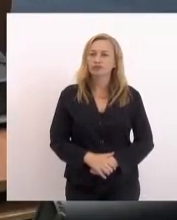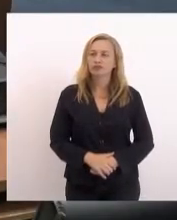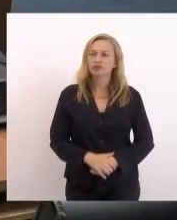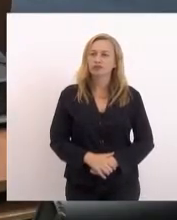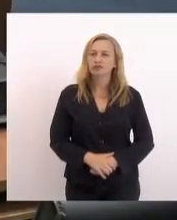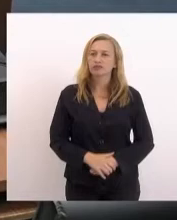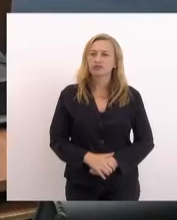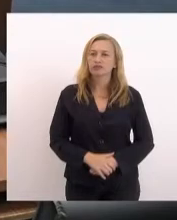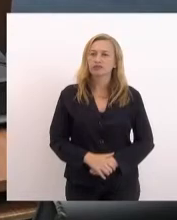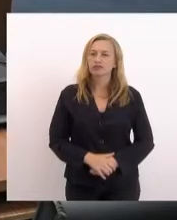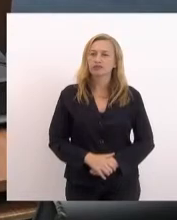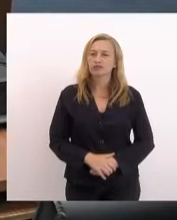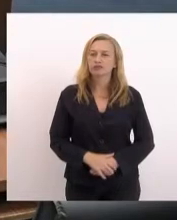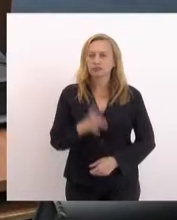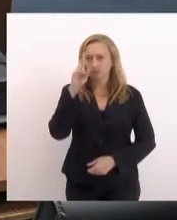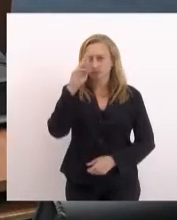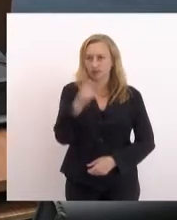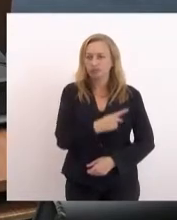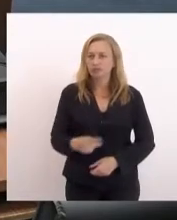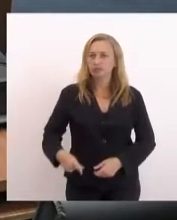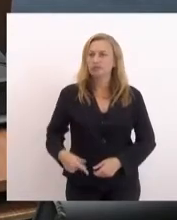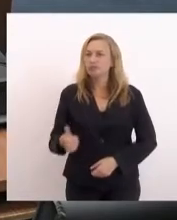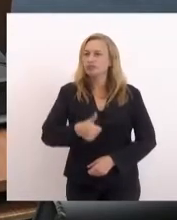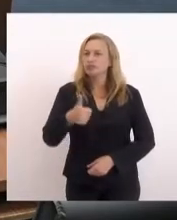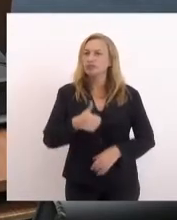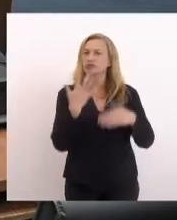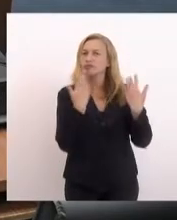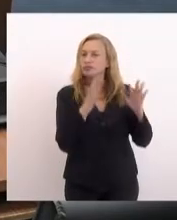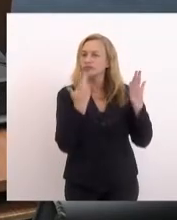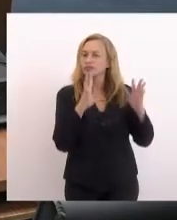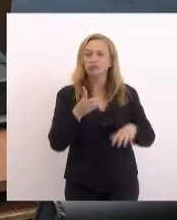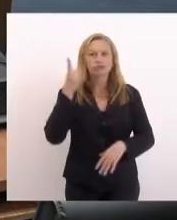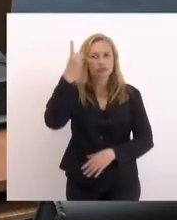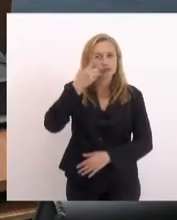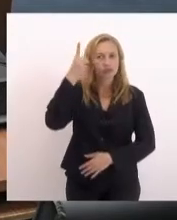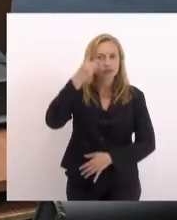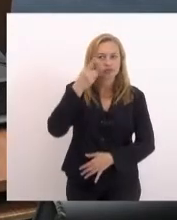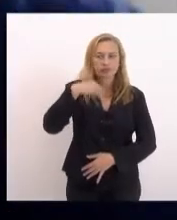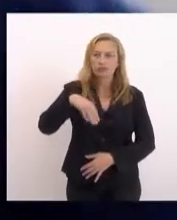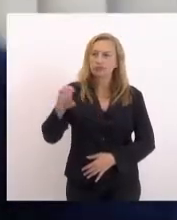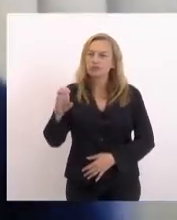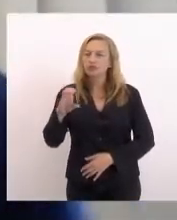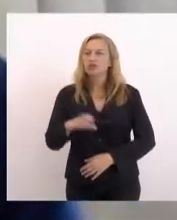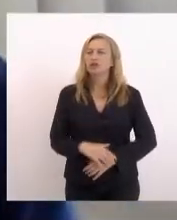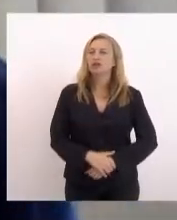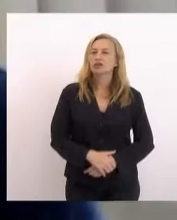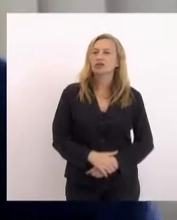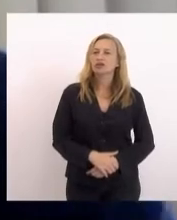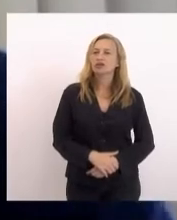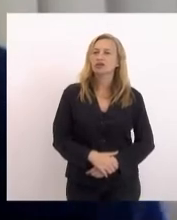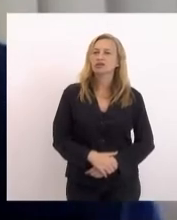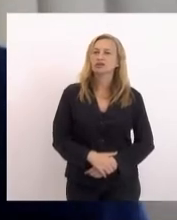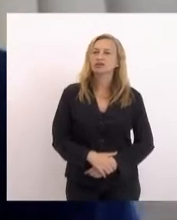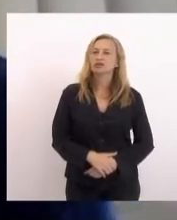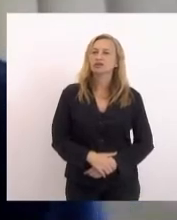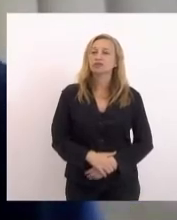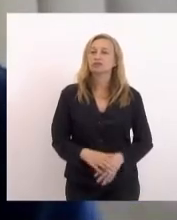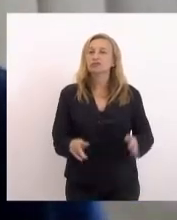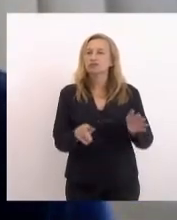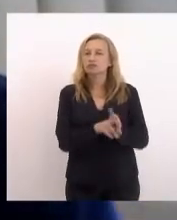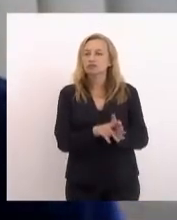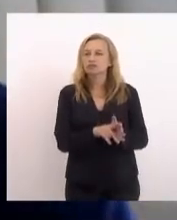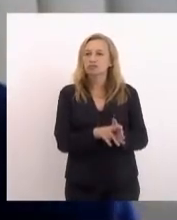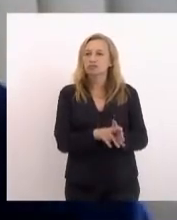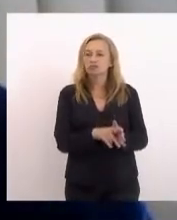Deputado Flávio. Senhor presidente, em primeiro lugar, eu quero parabenizar o deputado Carlos Mink. O projeto trata de um